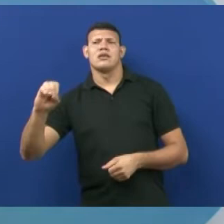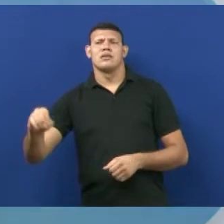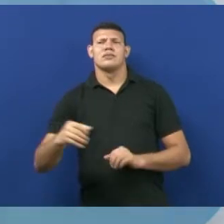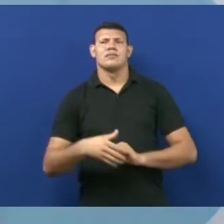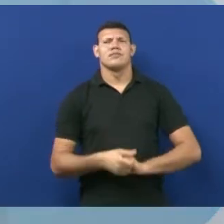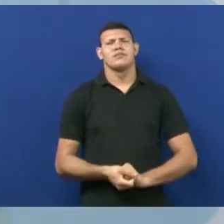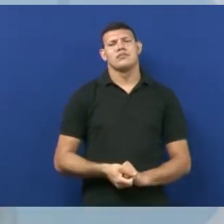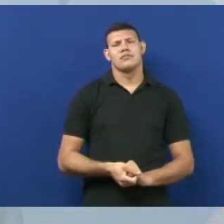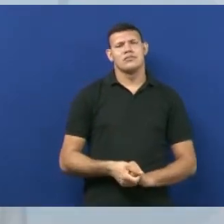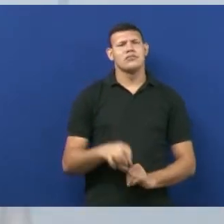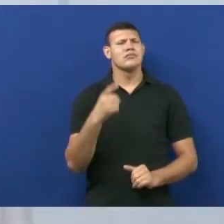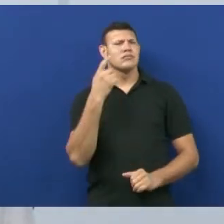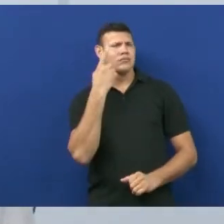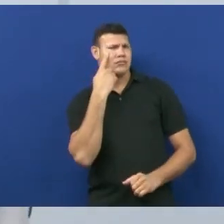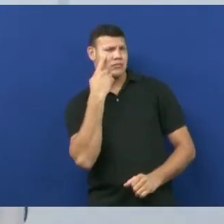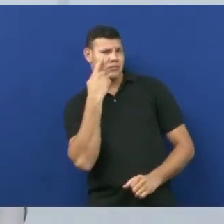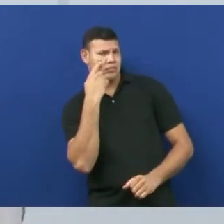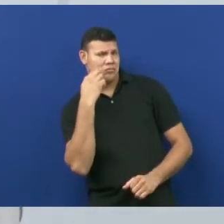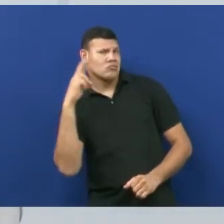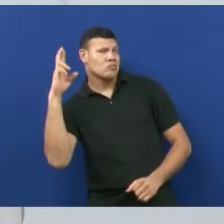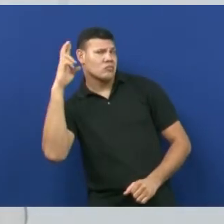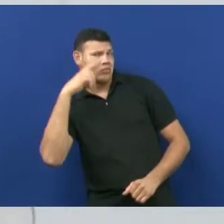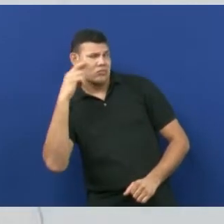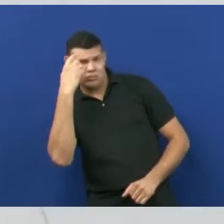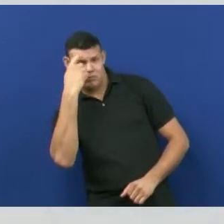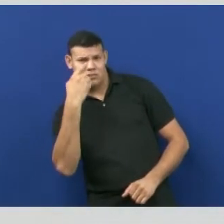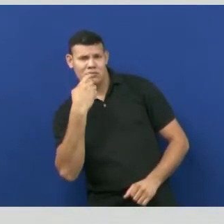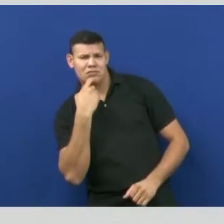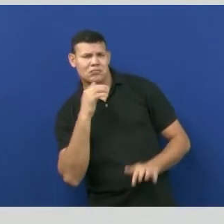imagem uma reação química simples.